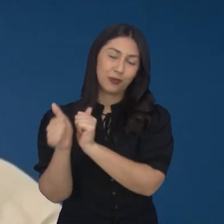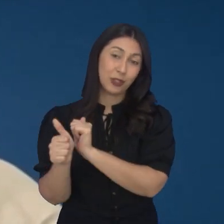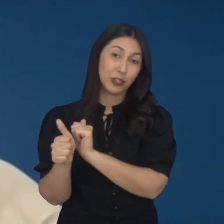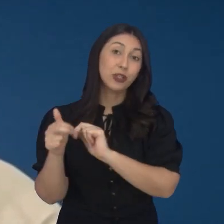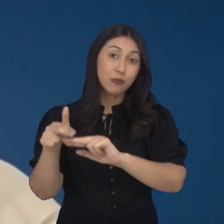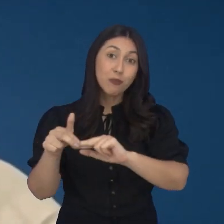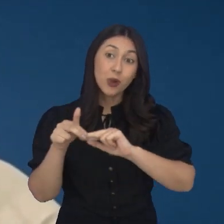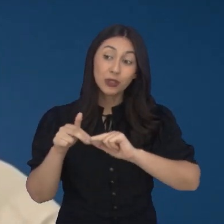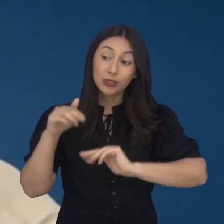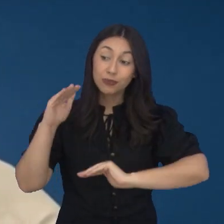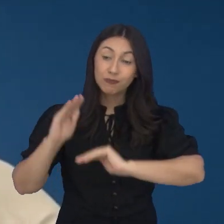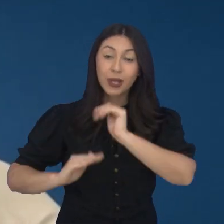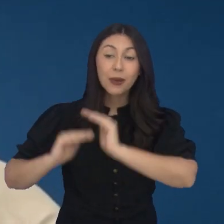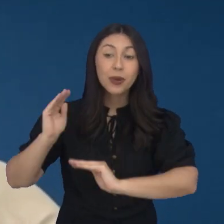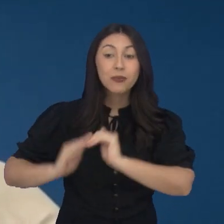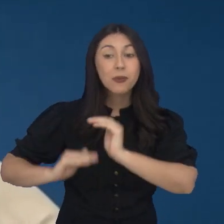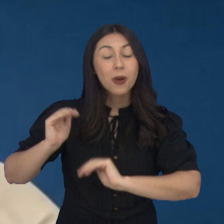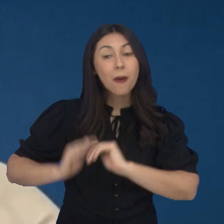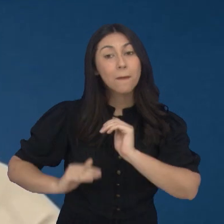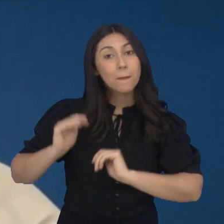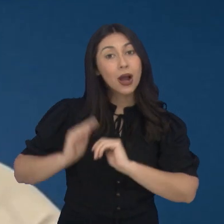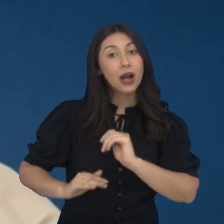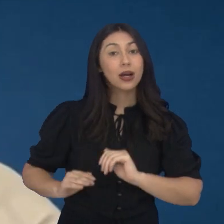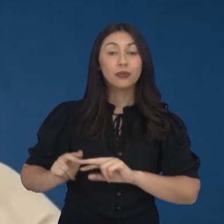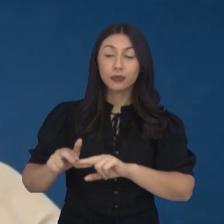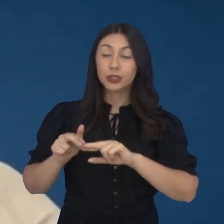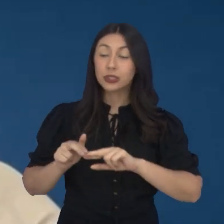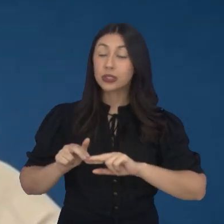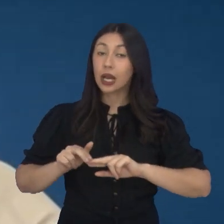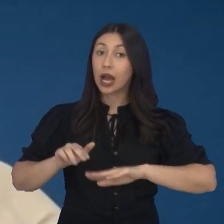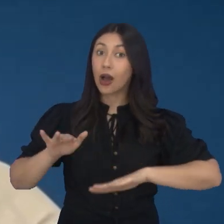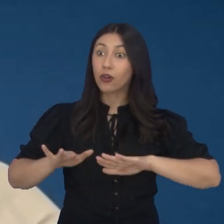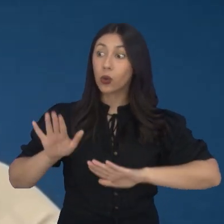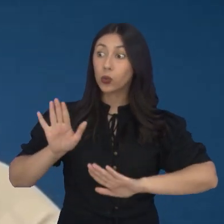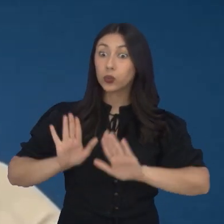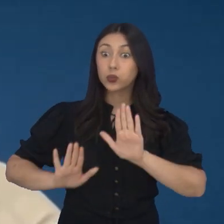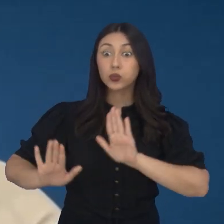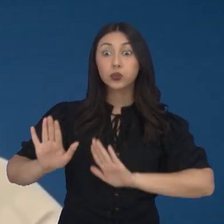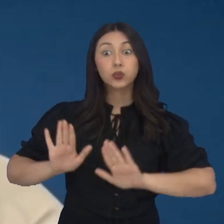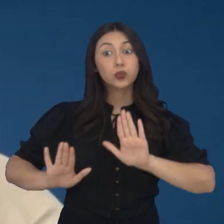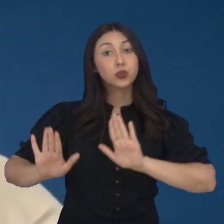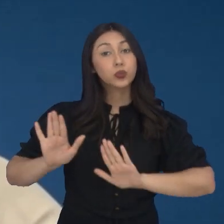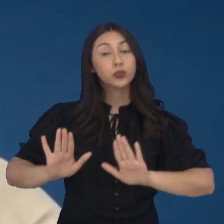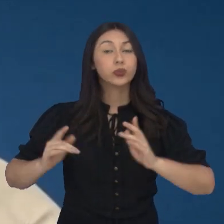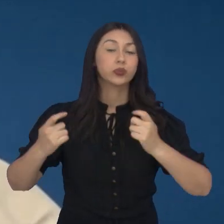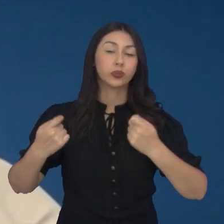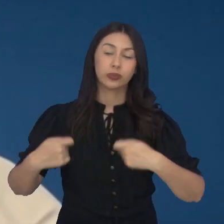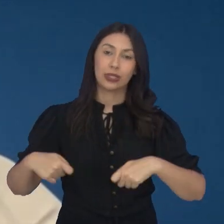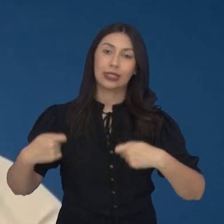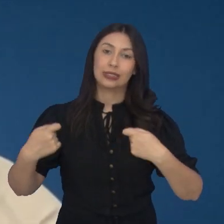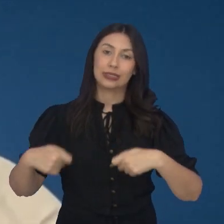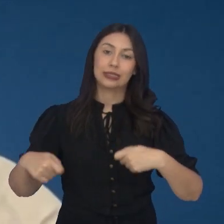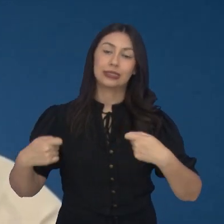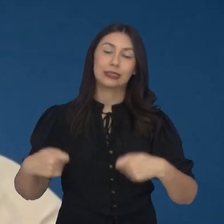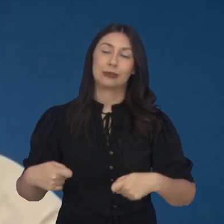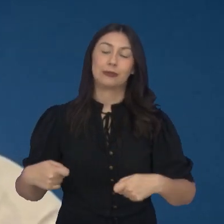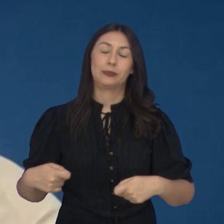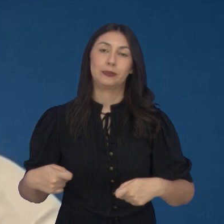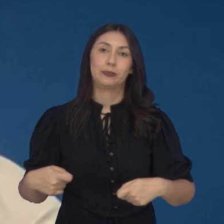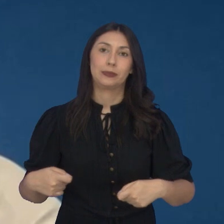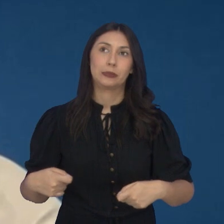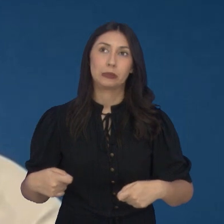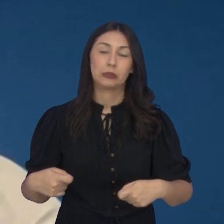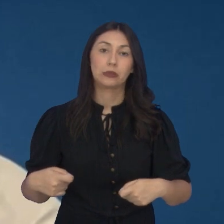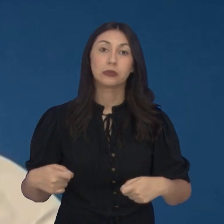tudo e apesar de todos, né? Esse é o atleta que a gente precisa ter mais cuidado, às vezes é o atleta que a gente recebe mais no nosso consultório.